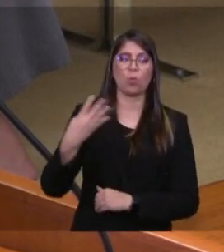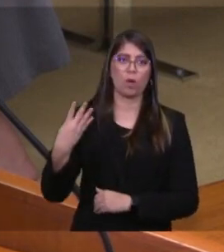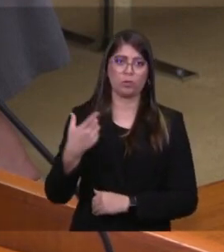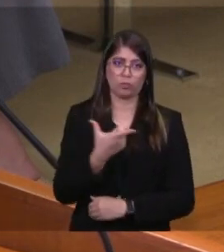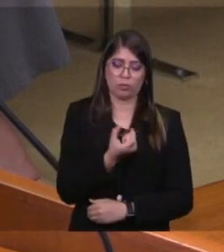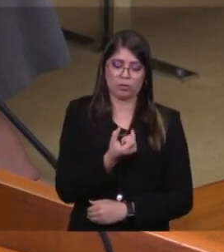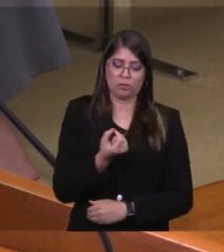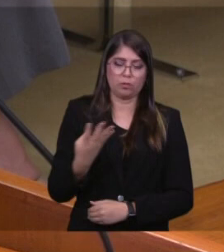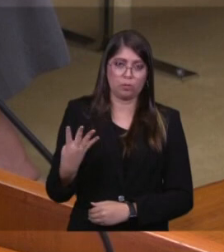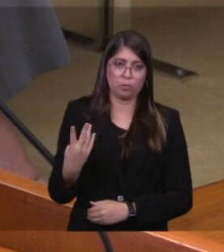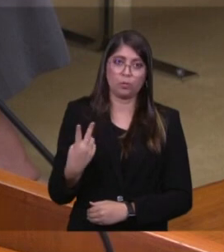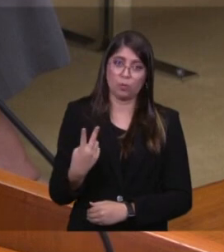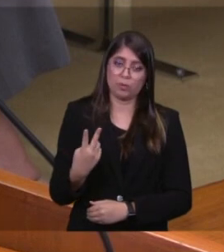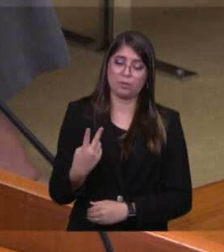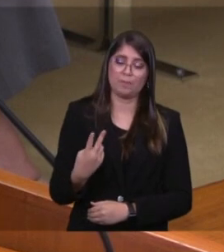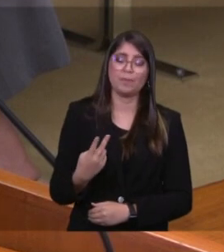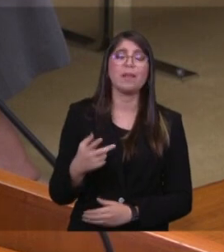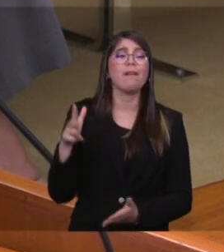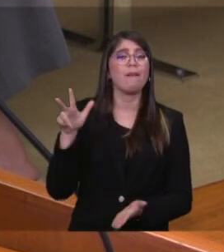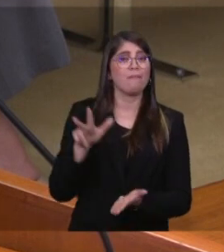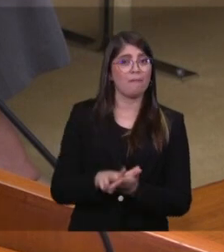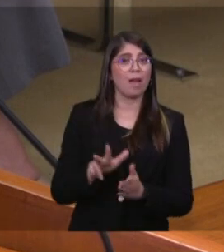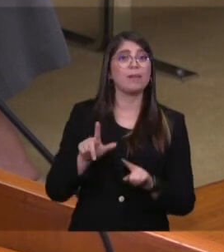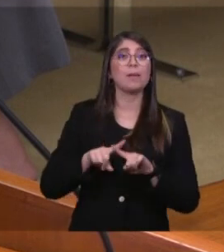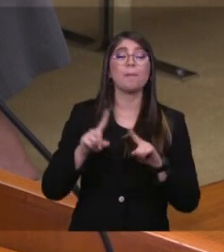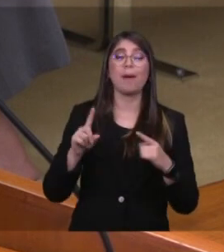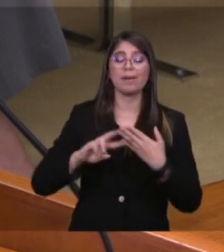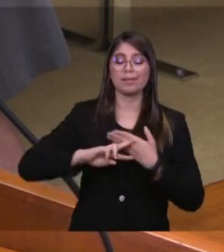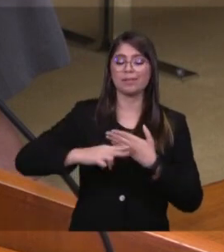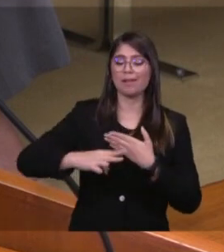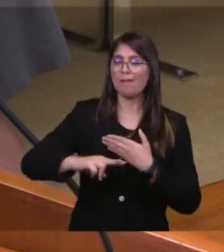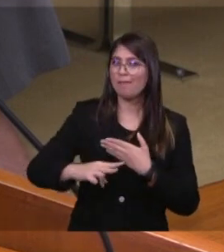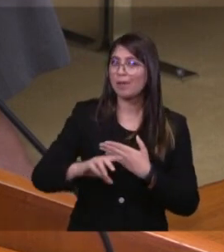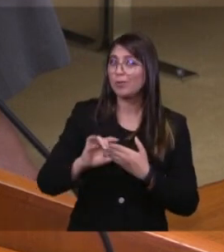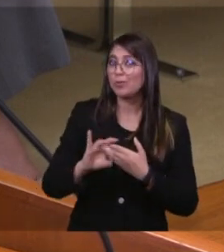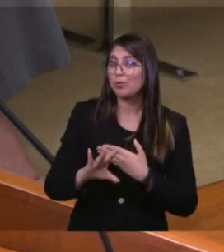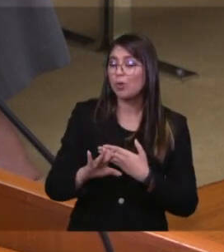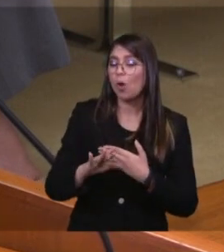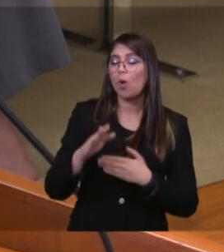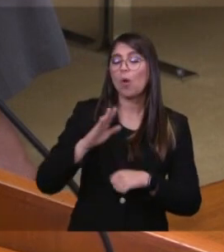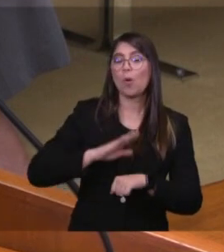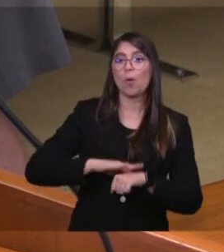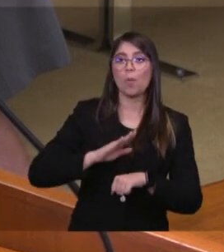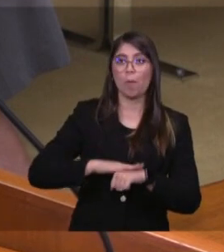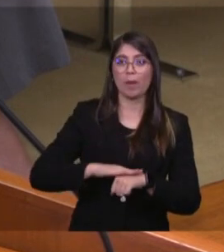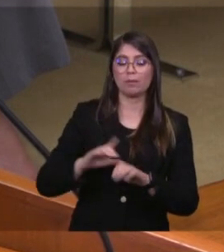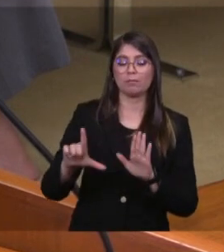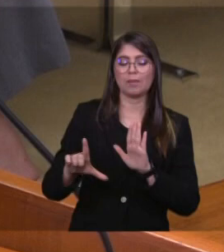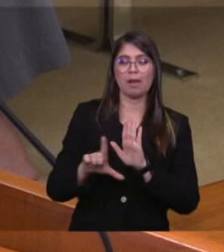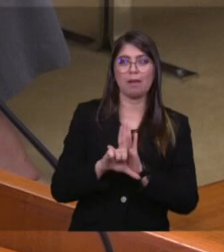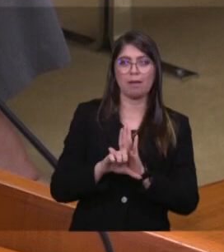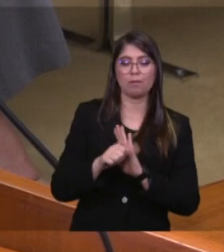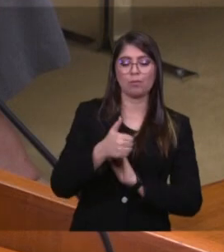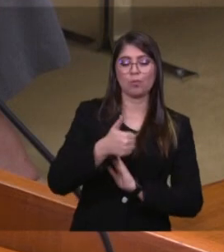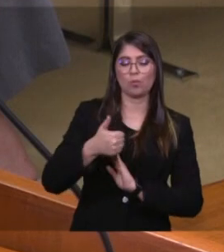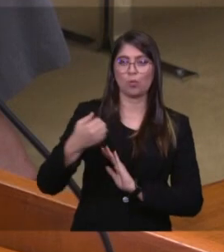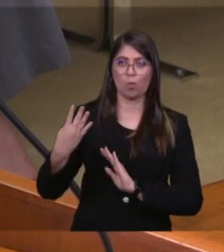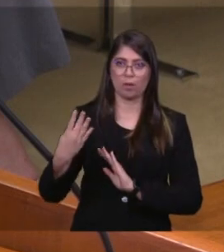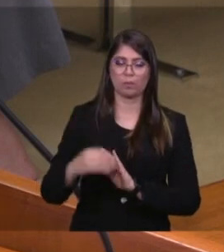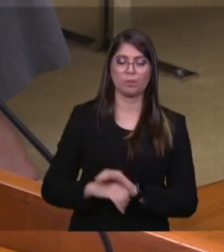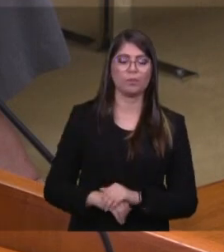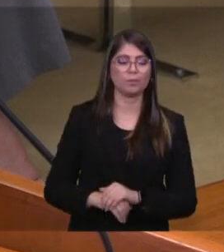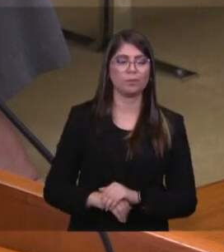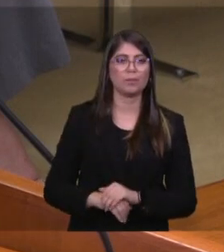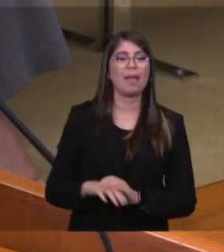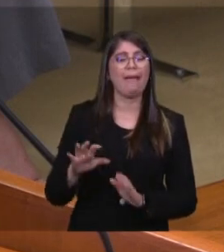2002 são válidas, mas produzem efeitos somente a partir da vigência da Lei Complementar 114.